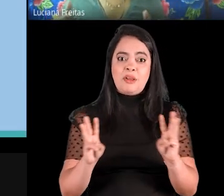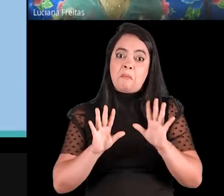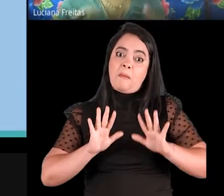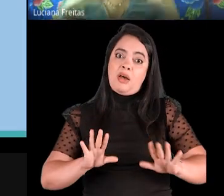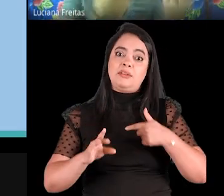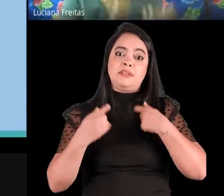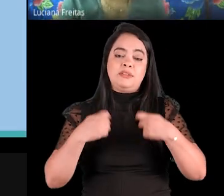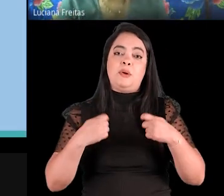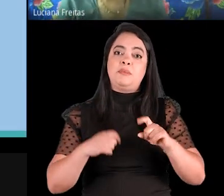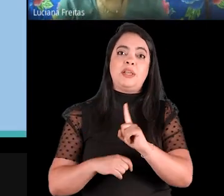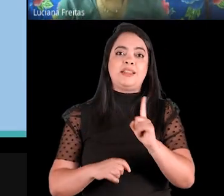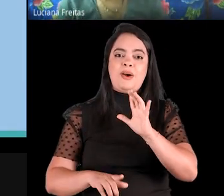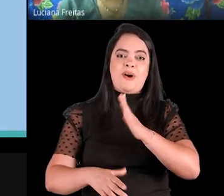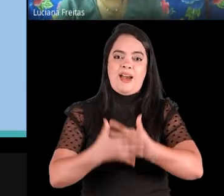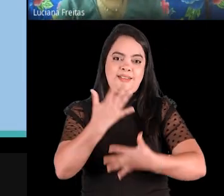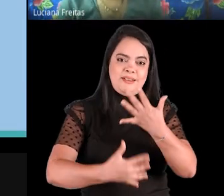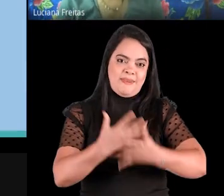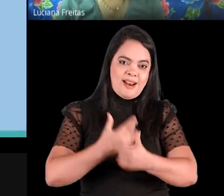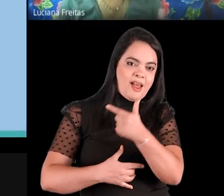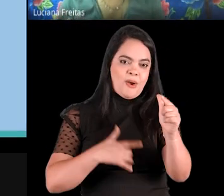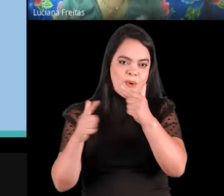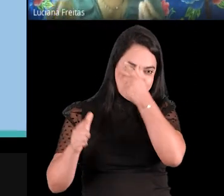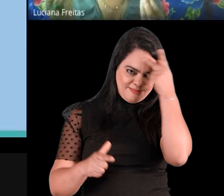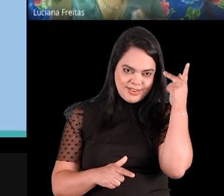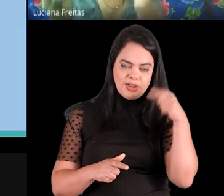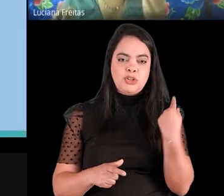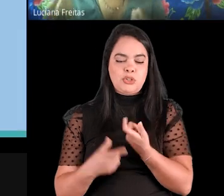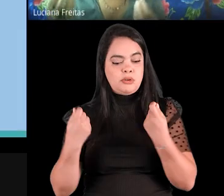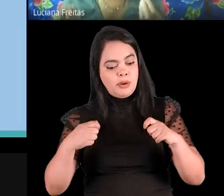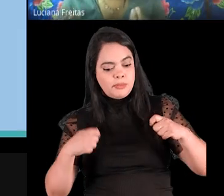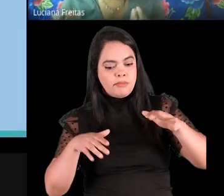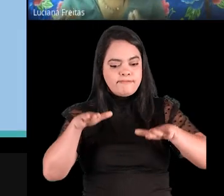não atrapalhar outras pessoas acessando. Então, a gente precisa